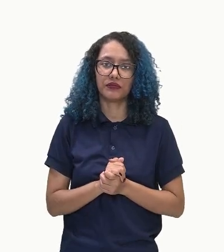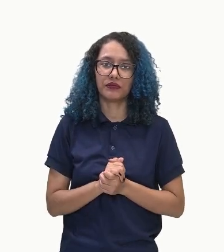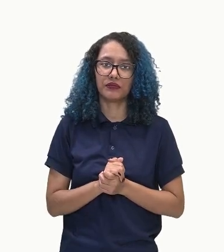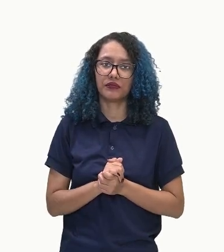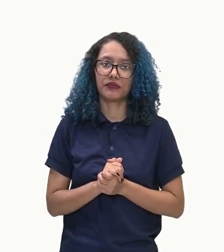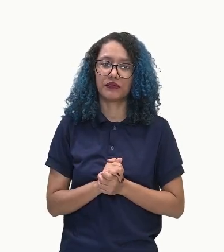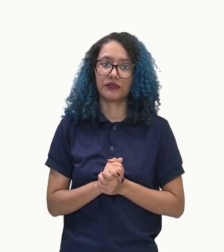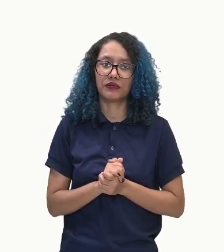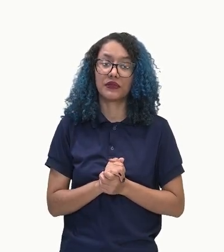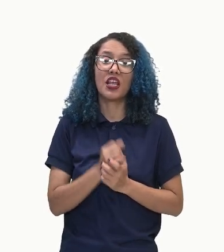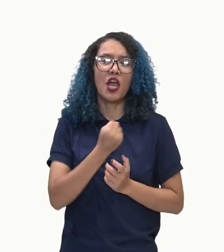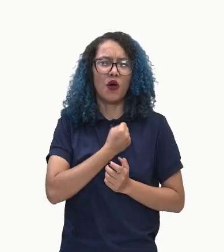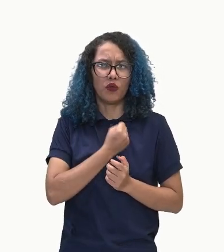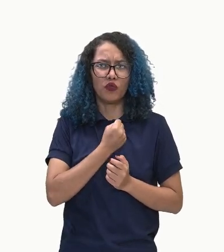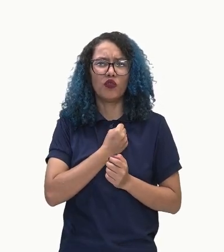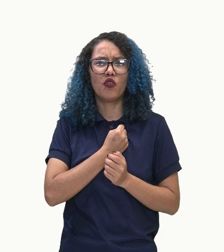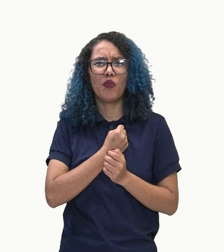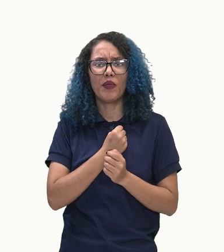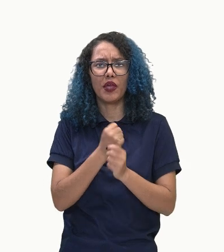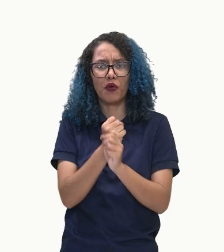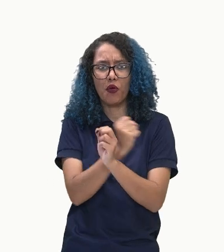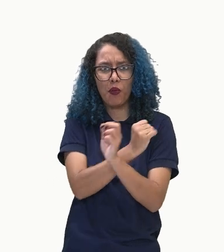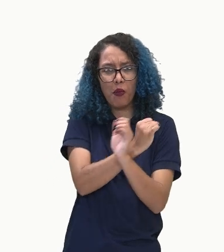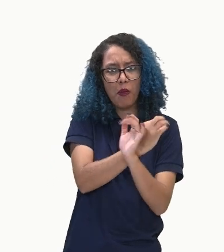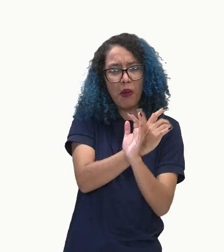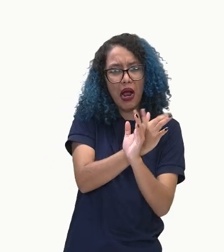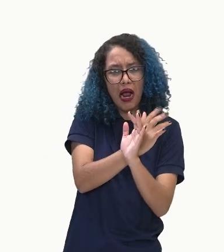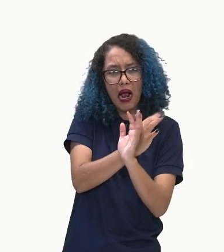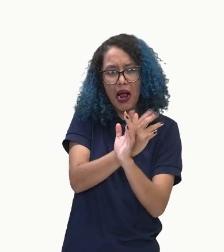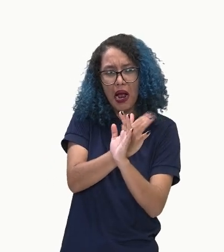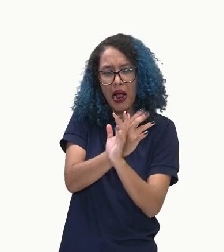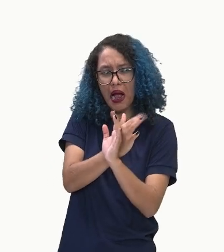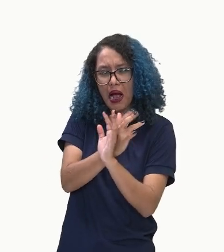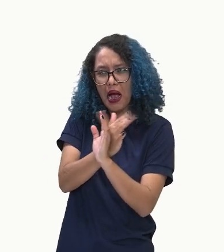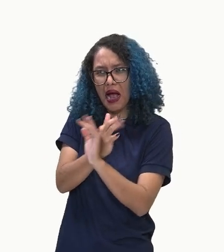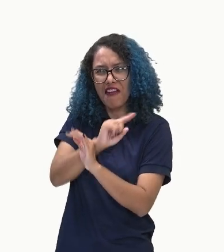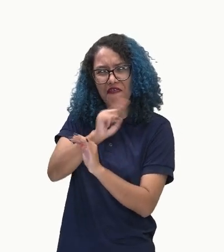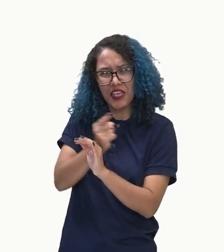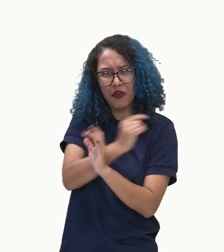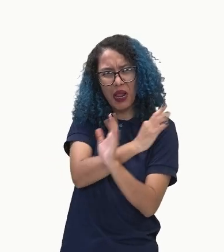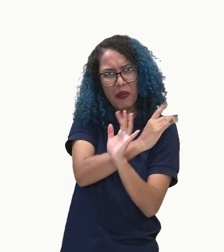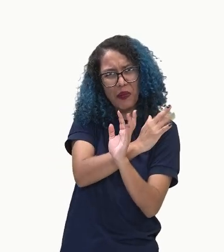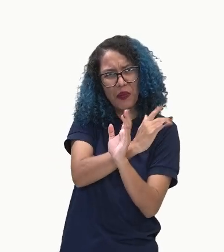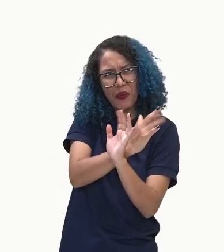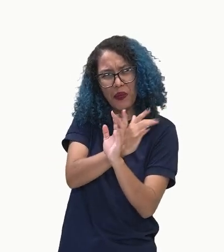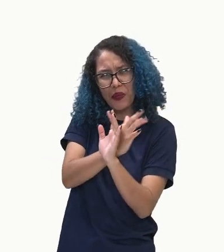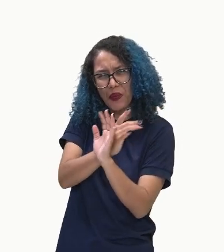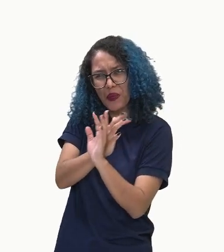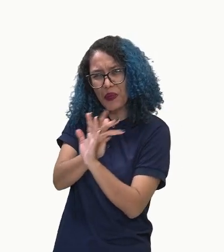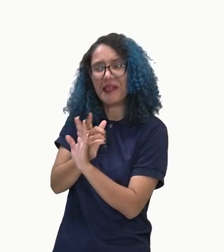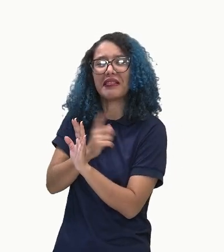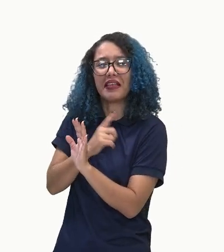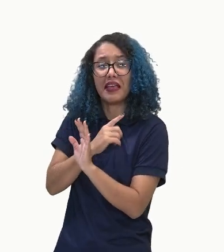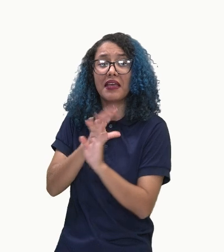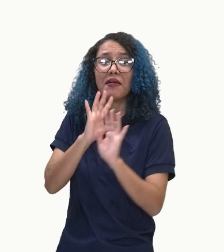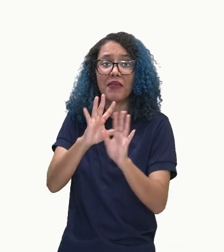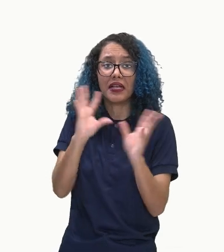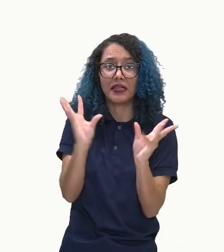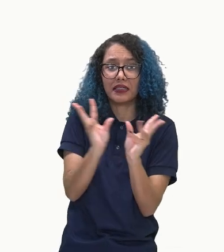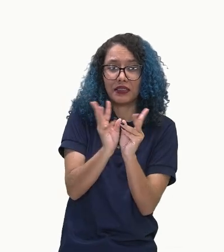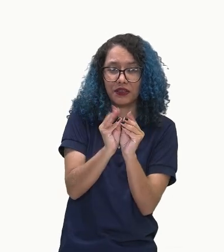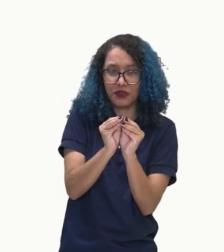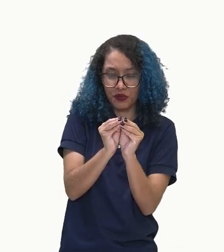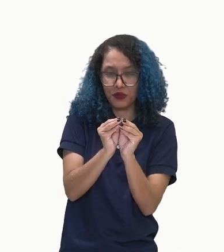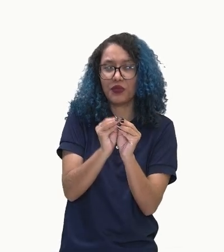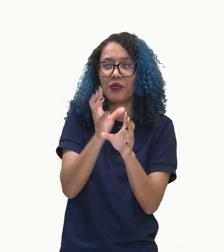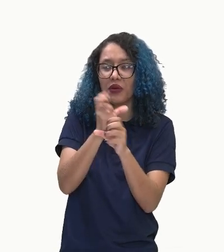número gigantesco em número de casas decimais, mas nós costumamos aceitar, para efeito de cálculos,